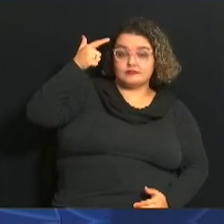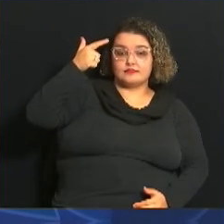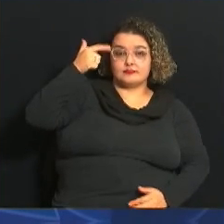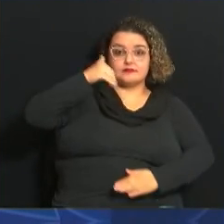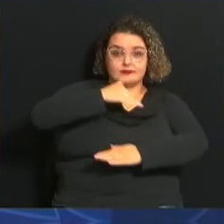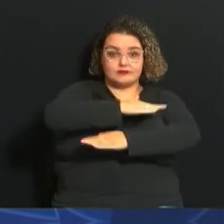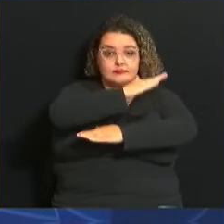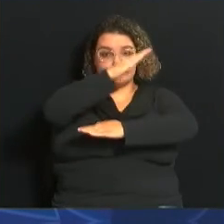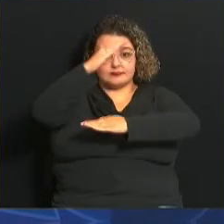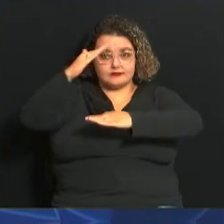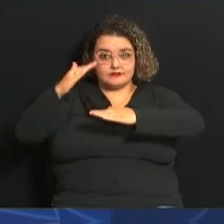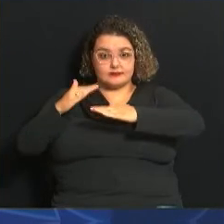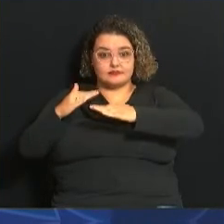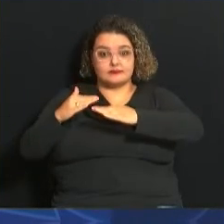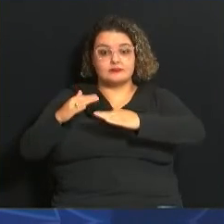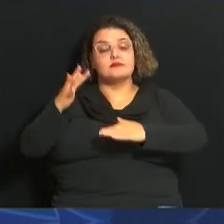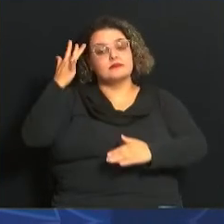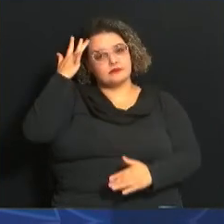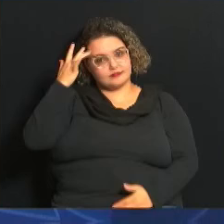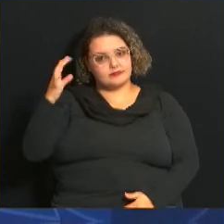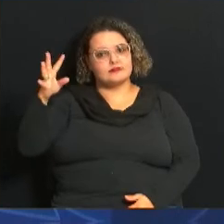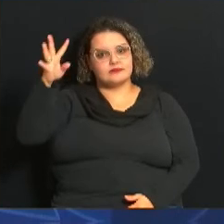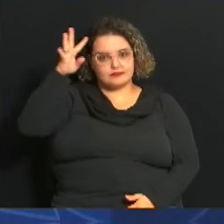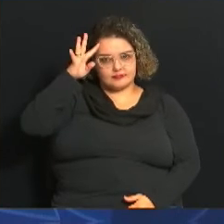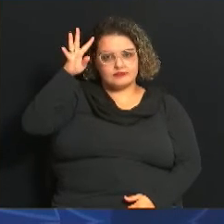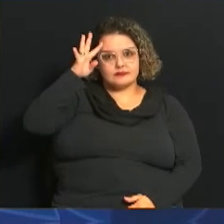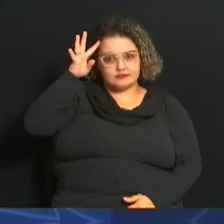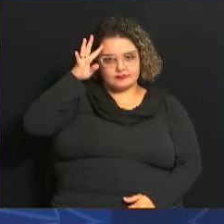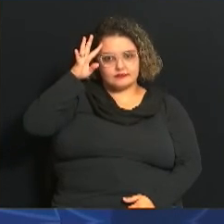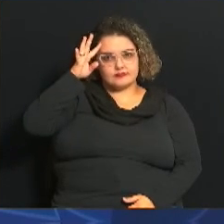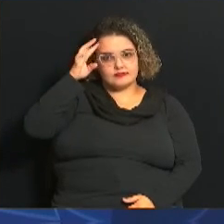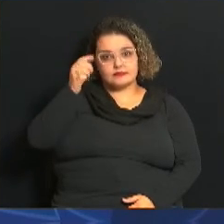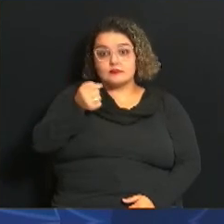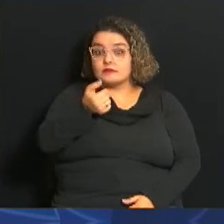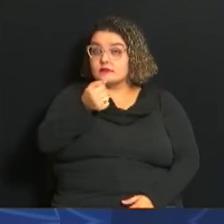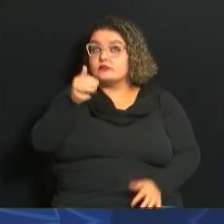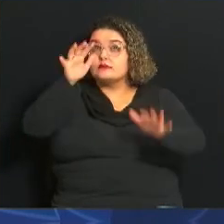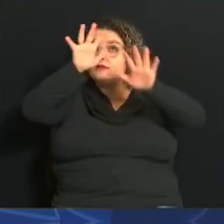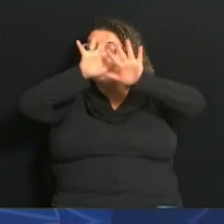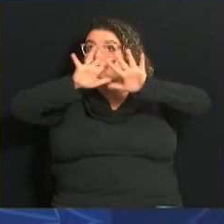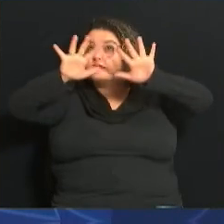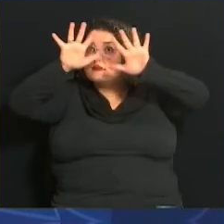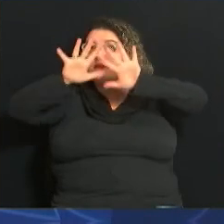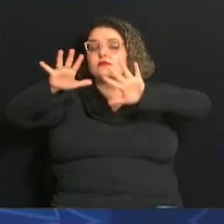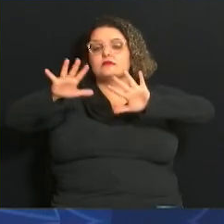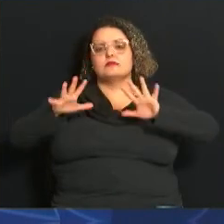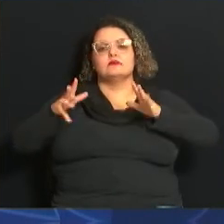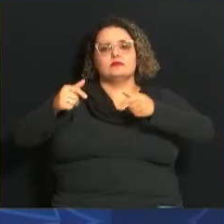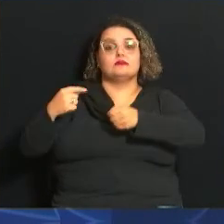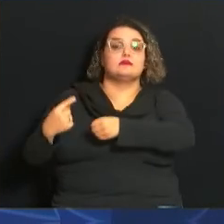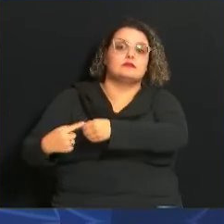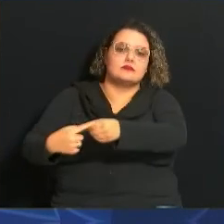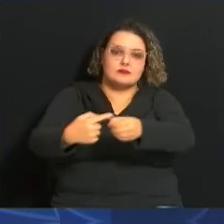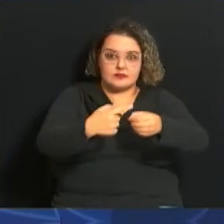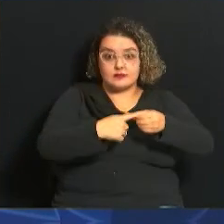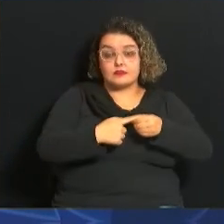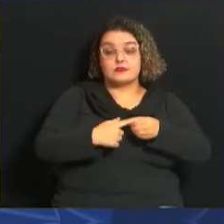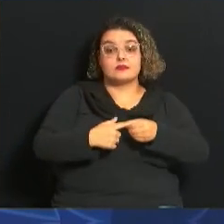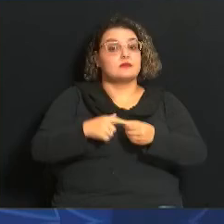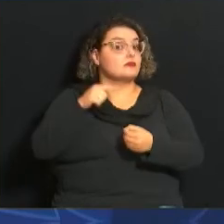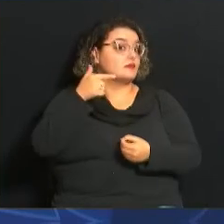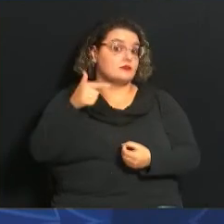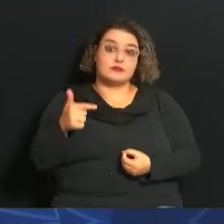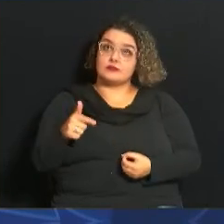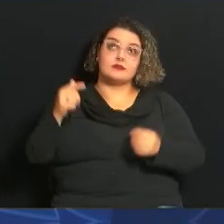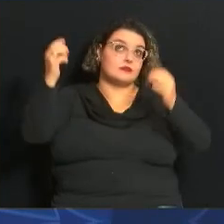dia e segue amanhã, quarta-feira, com pouca nebulosidade aqui em toda a região e sem previsão de